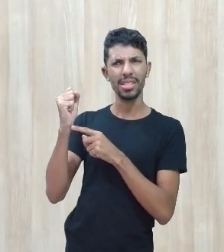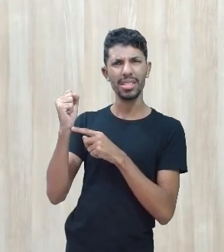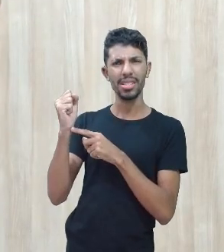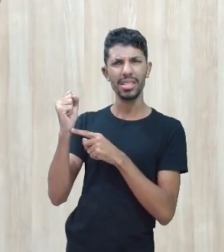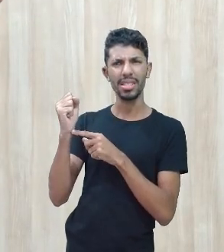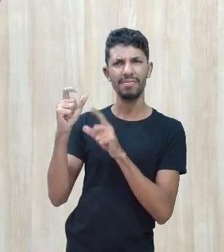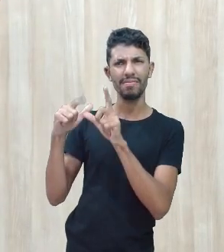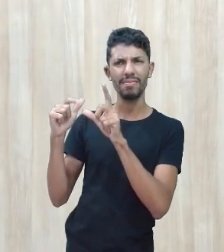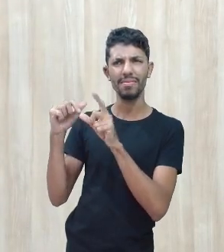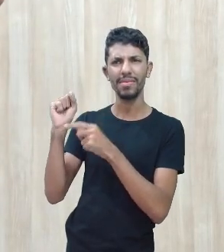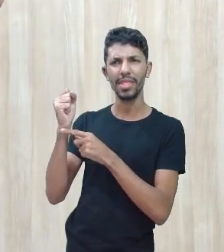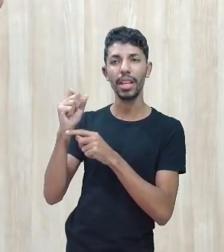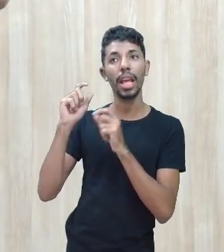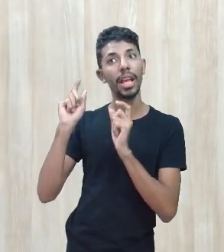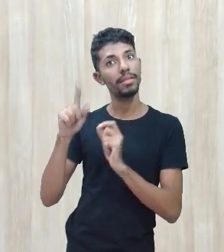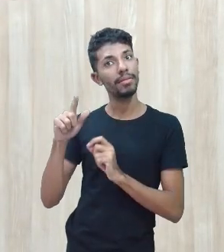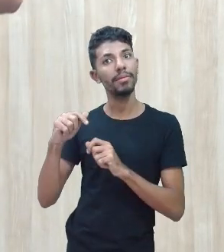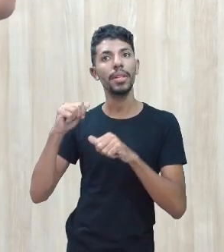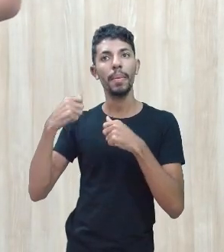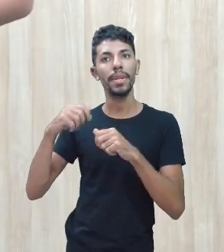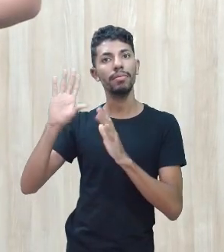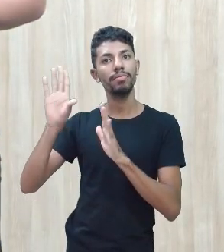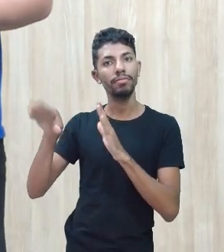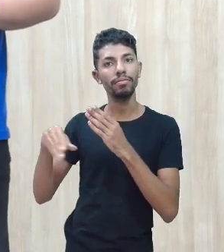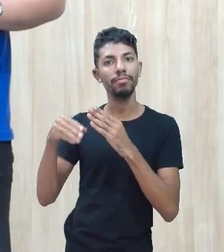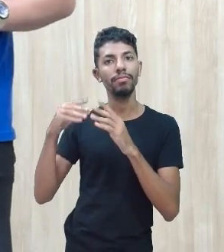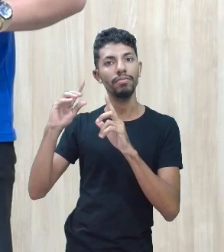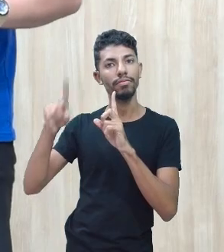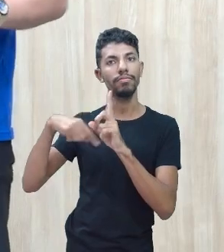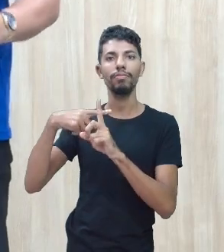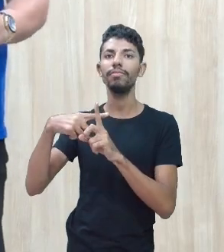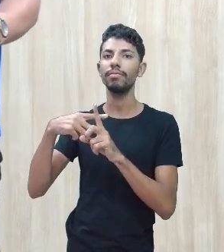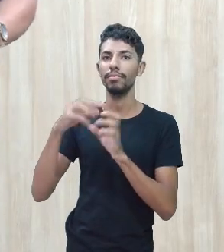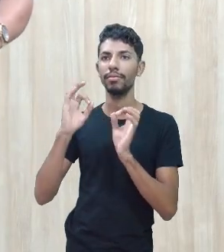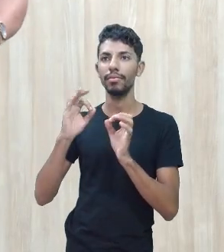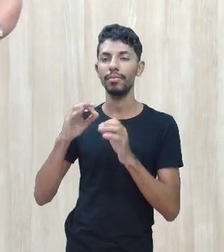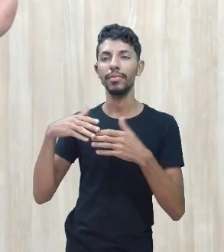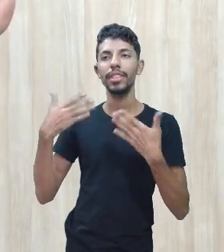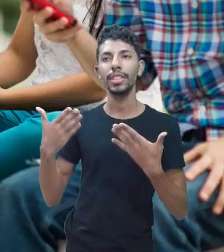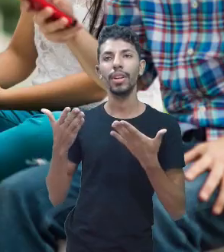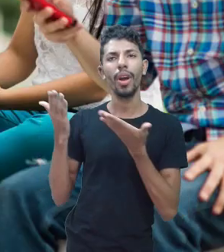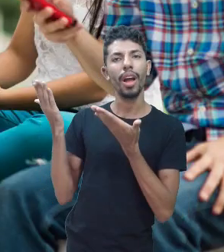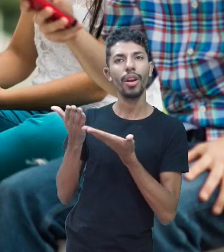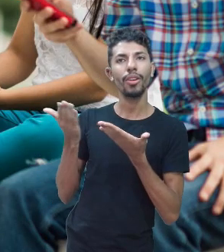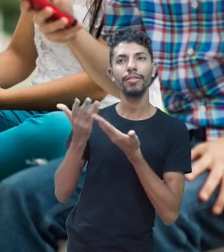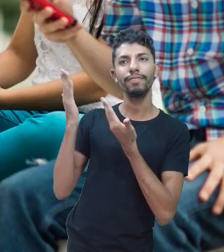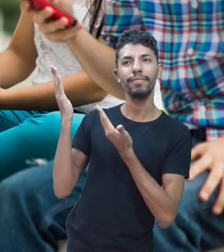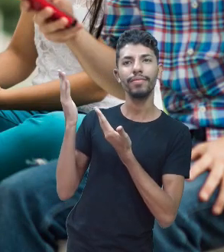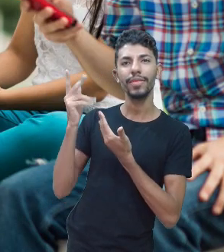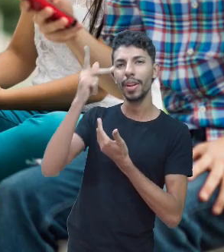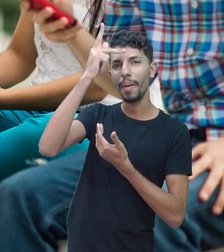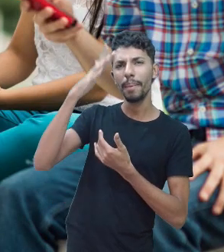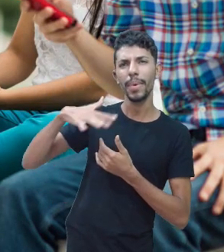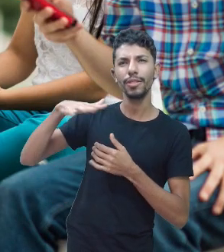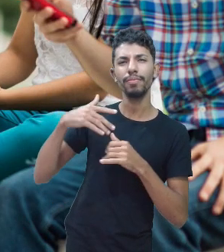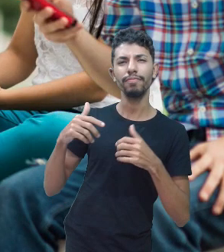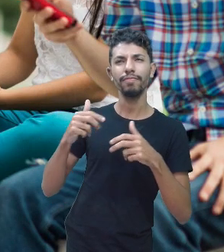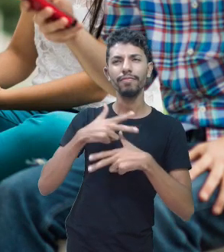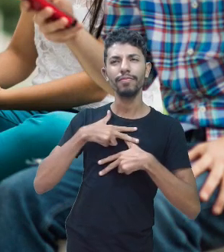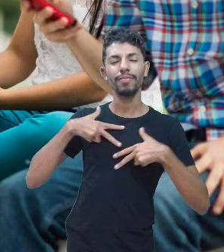gente vai aprender e rever isso aqui um pouquinho mais na frente. Então, olha aí o pessoal de boa na pracinha,